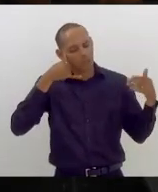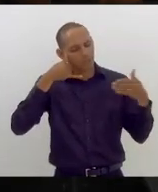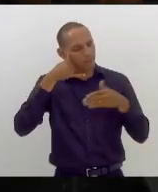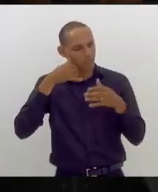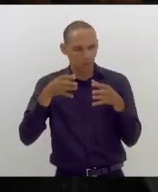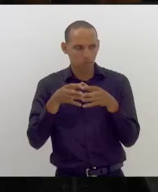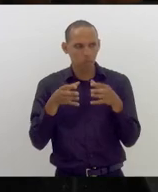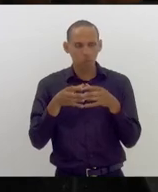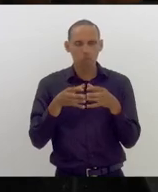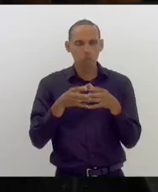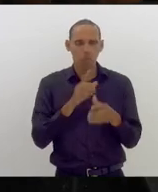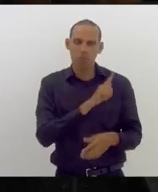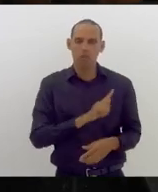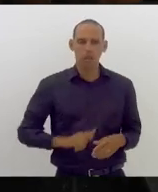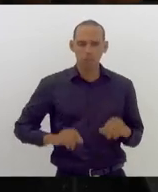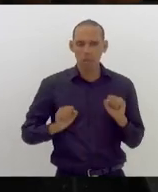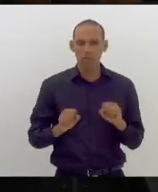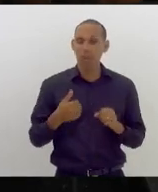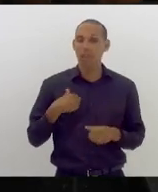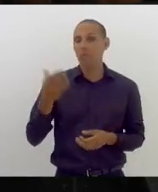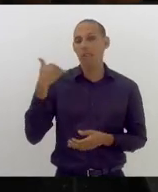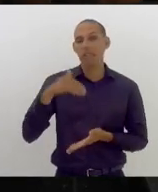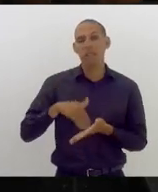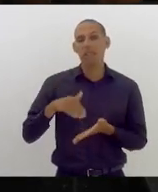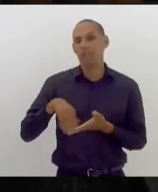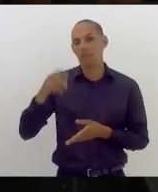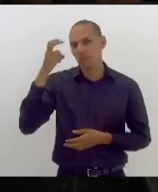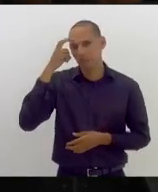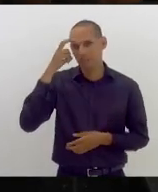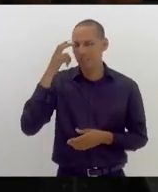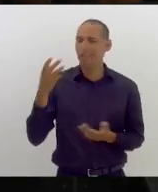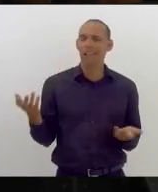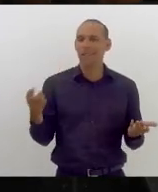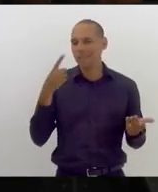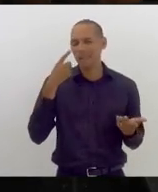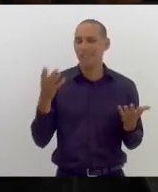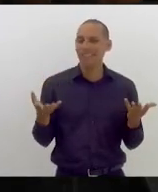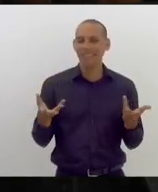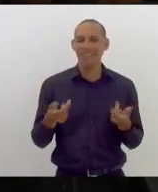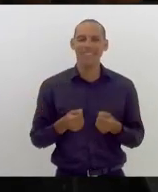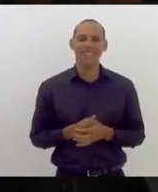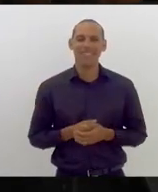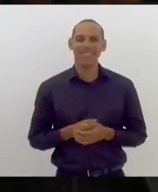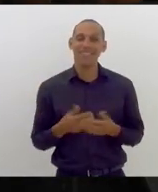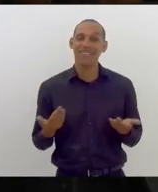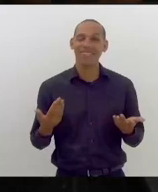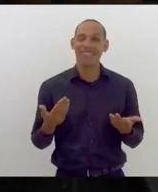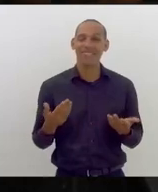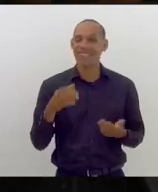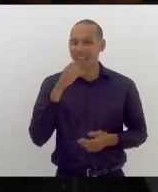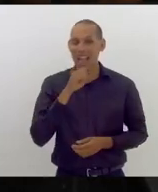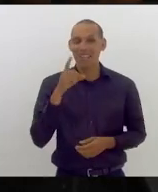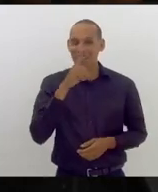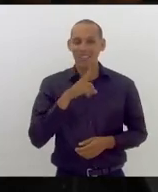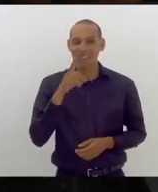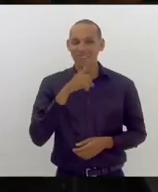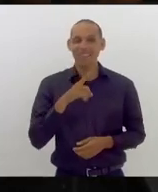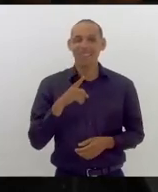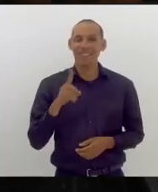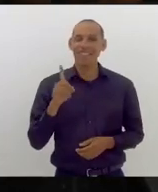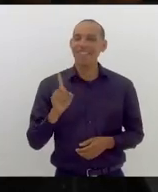gabinete do governador, e na época eu era secretário de Cultura. Olha que maravilha, né? Quer dizer, o meu final de semana era um final de